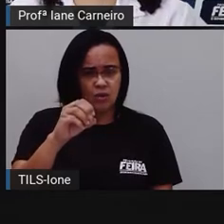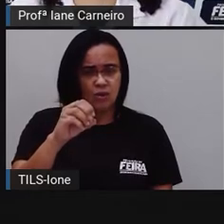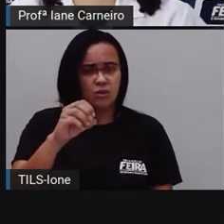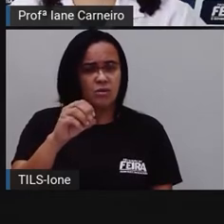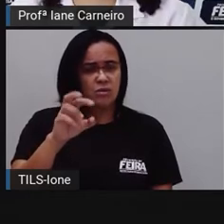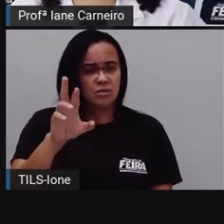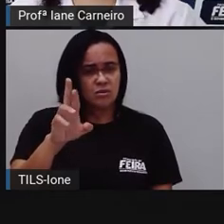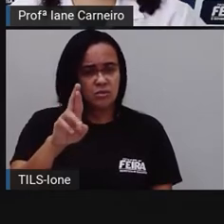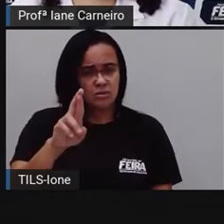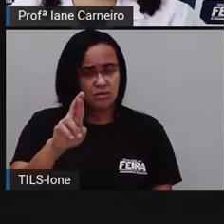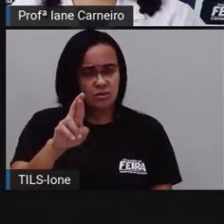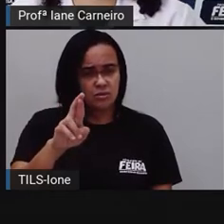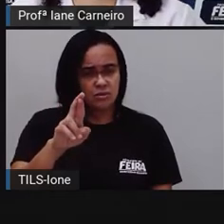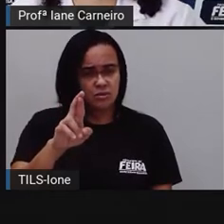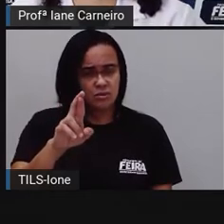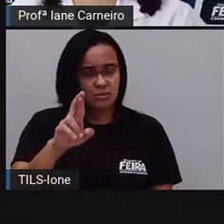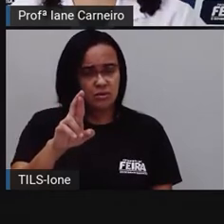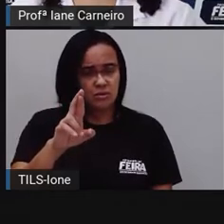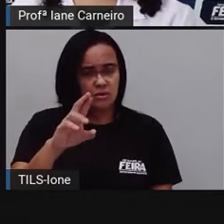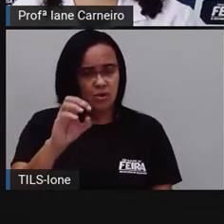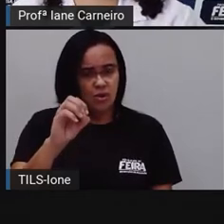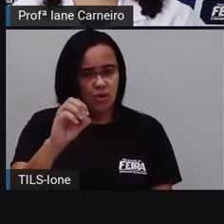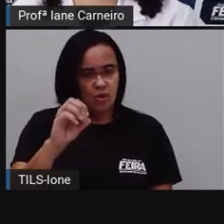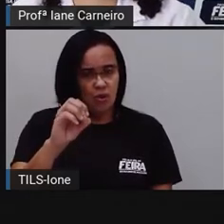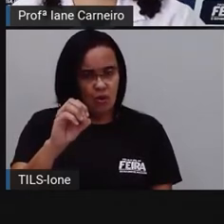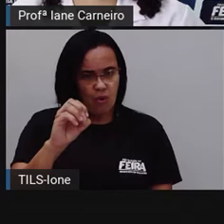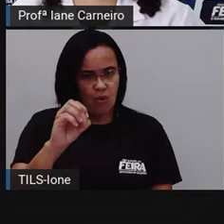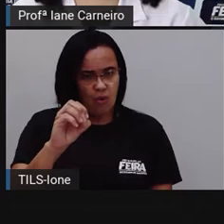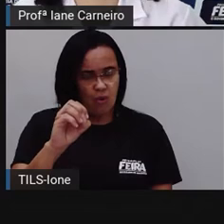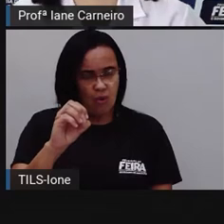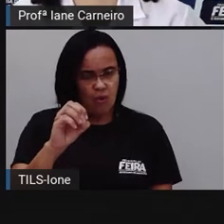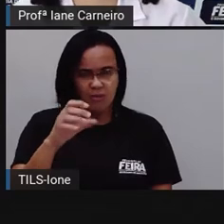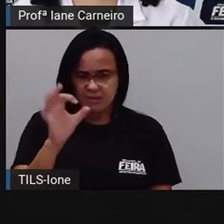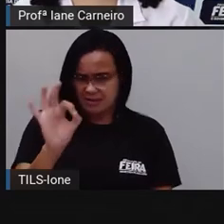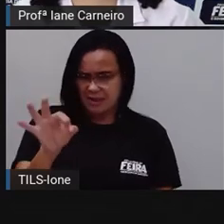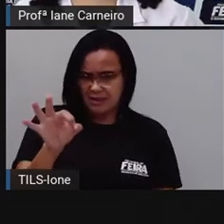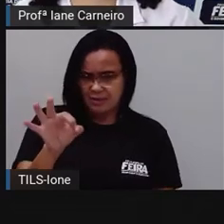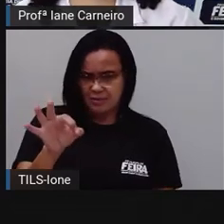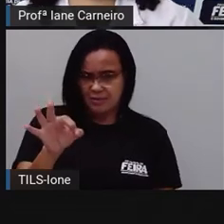Xó. Tá faltando o quê? E aqui? Ró.